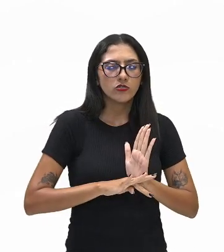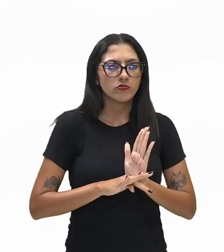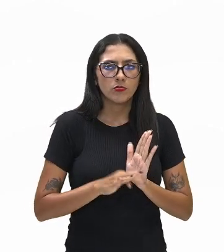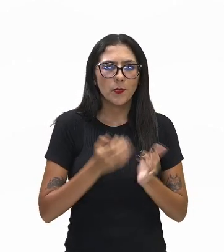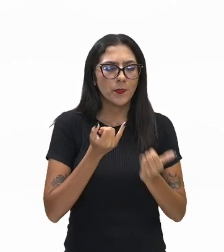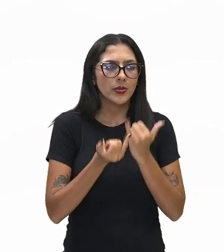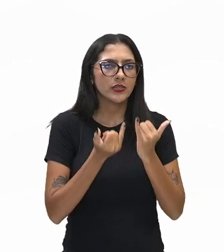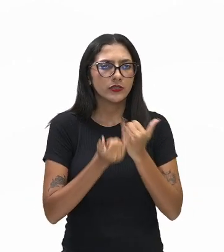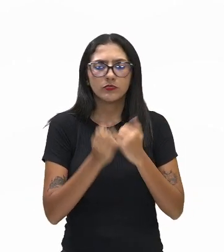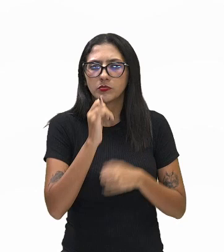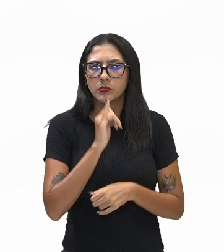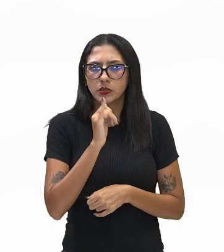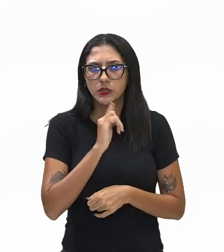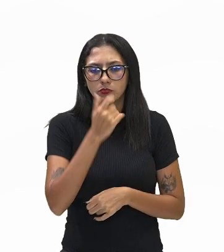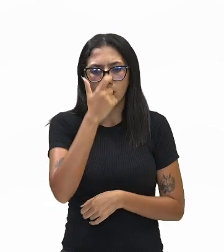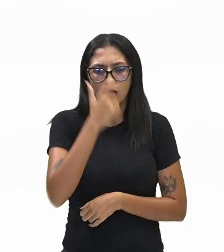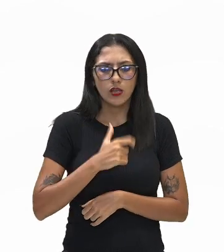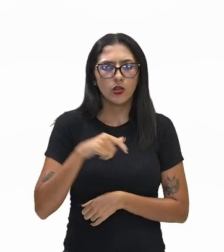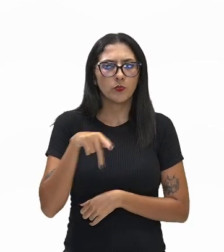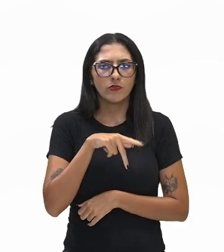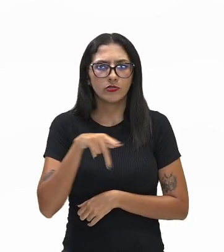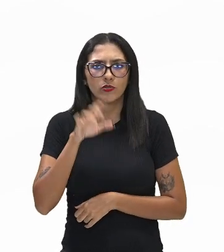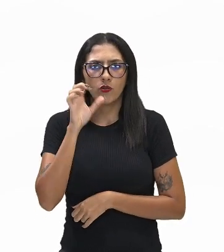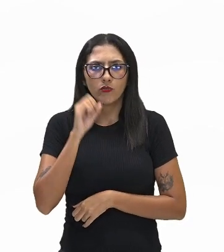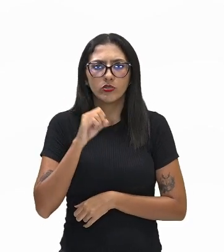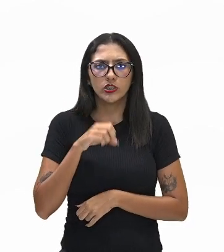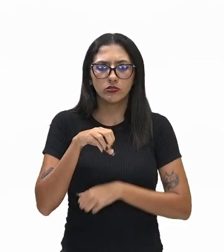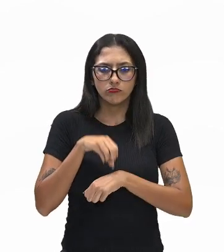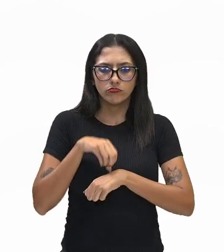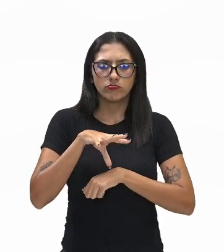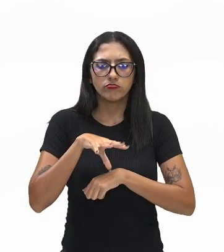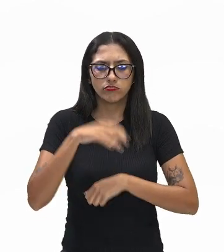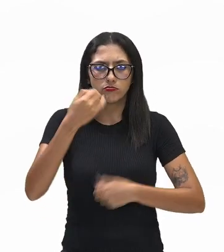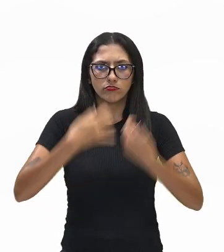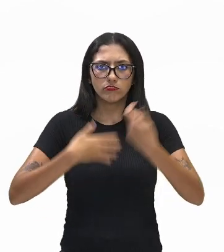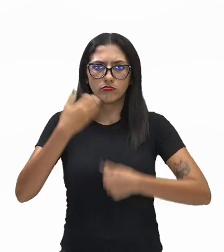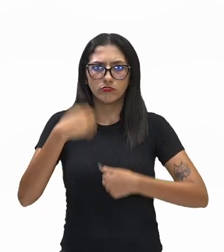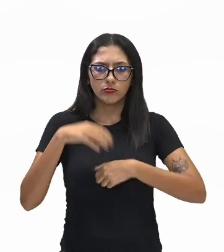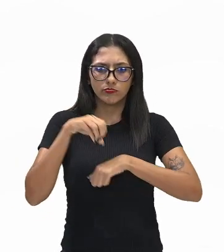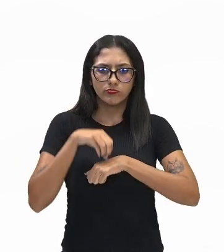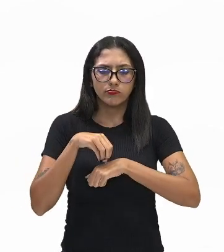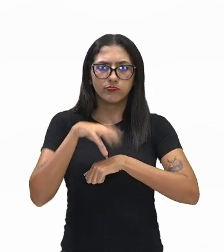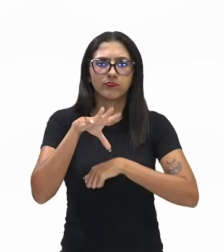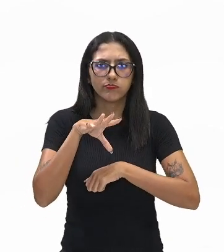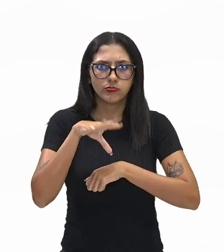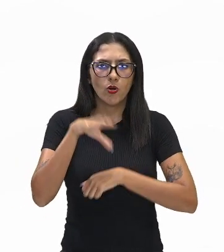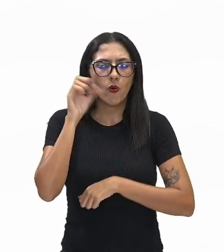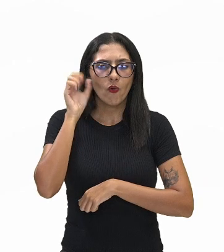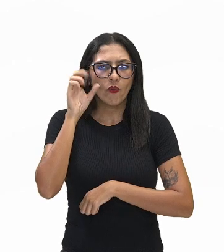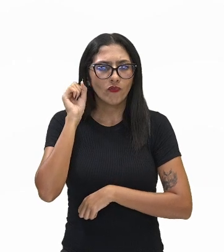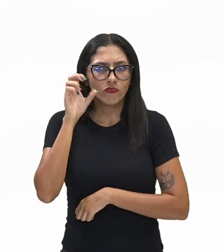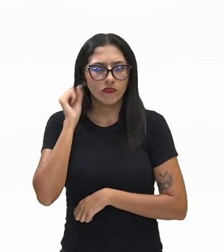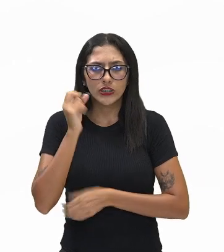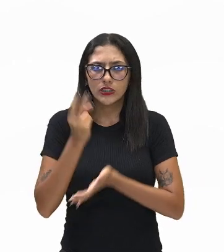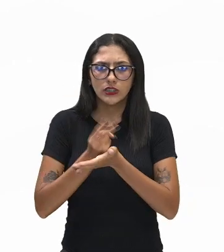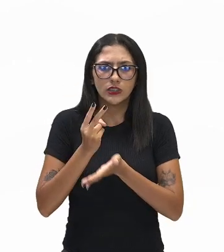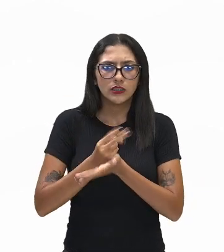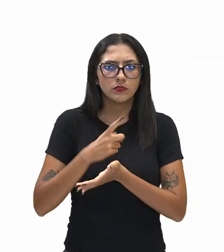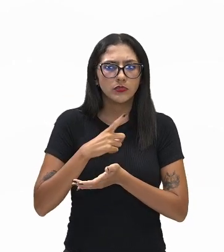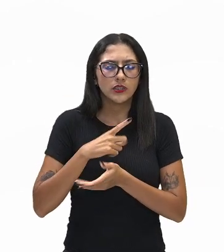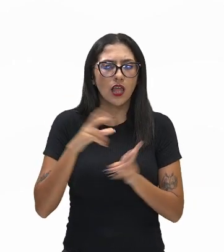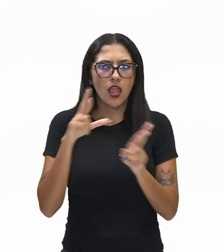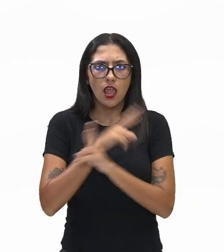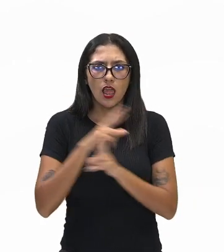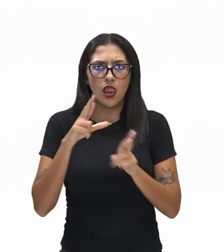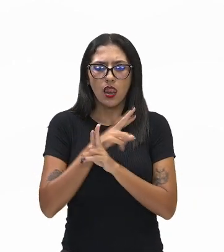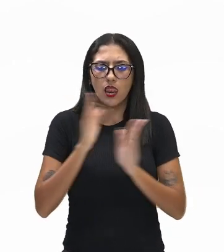estou falando aqui, quem está comigo já está recebendo, né? Pelos ouvintes, e frequentemente são feitas referências diretas a